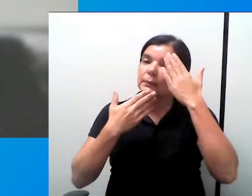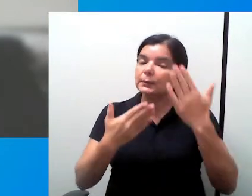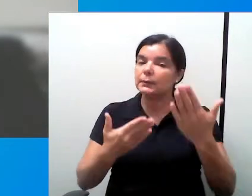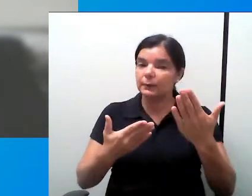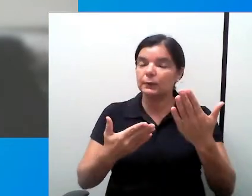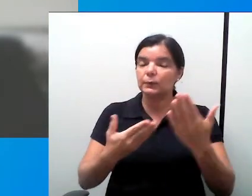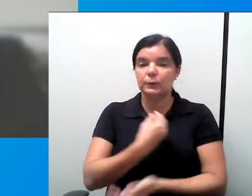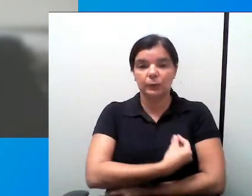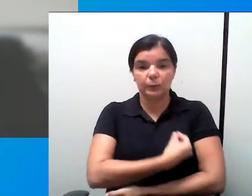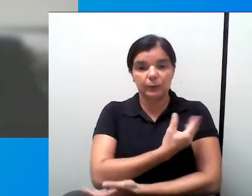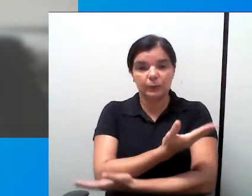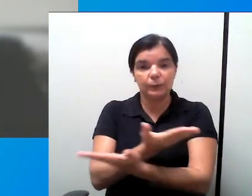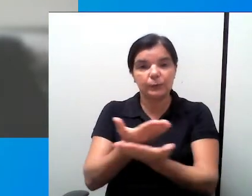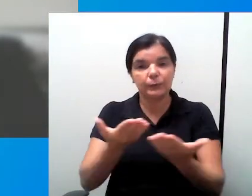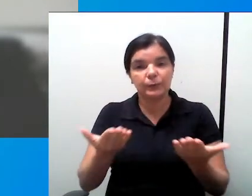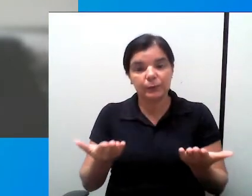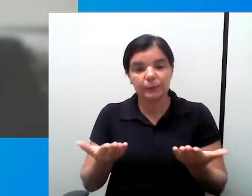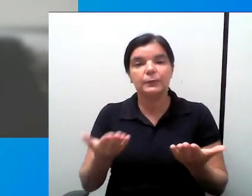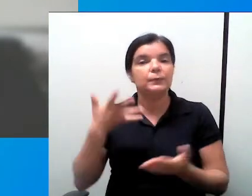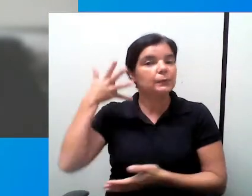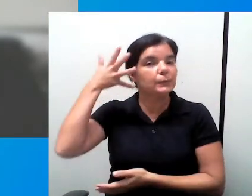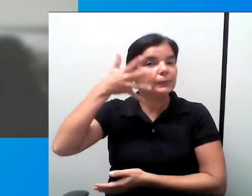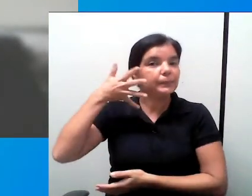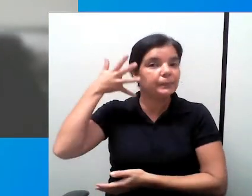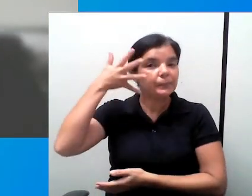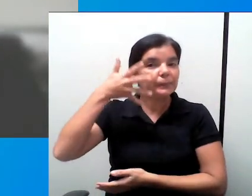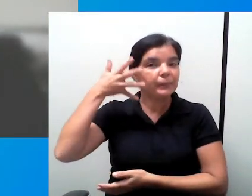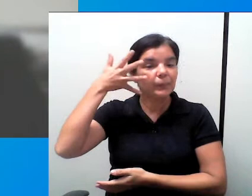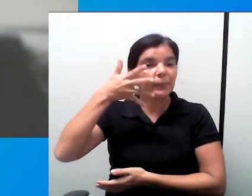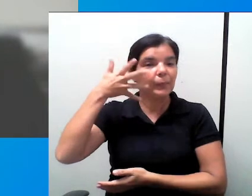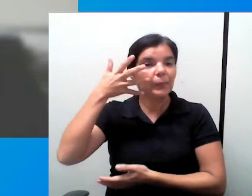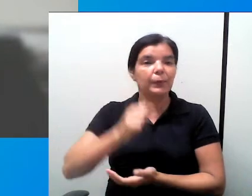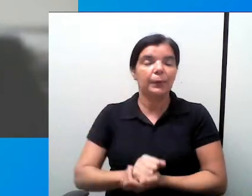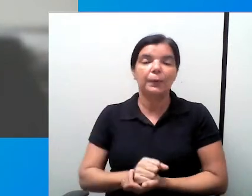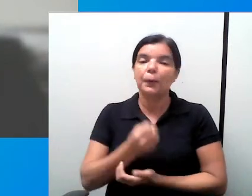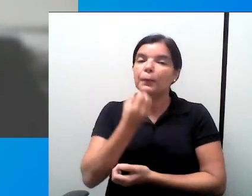de todos, a todos os palestrantes, e desejamos uma boa